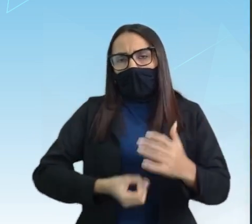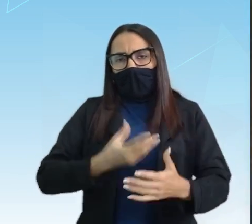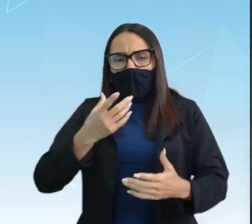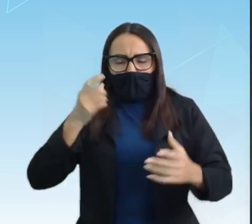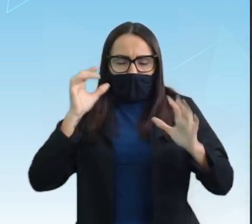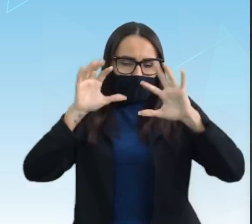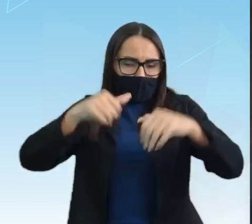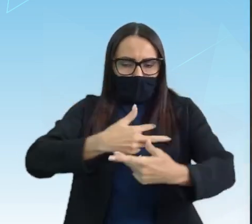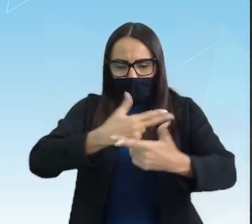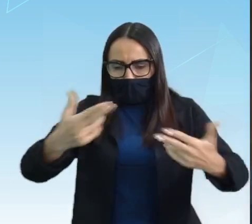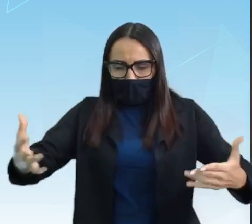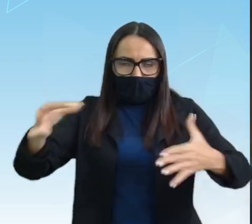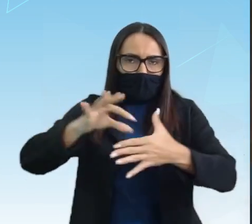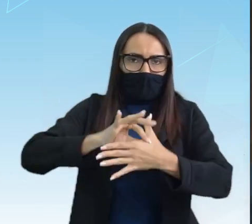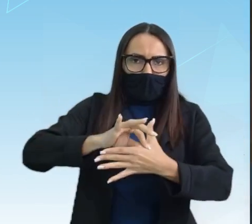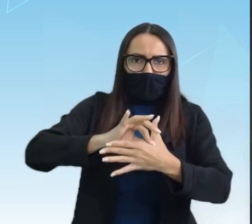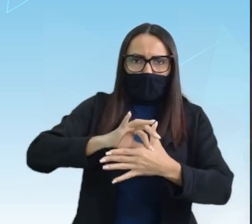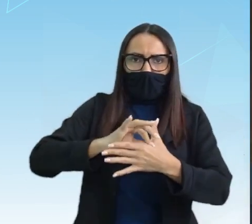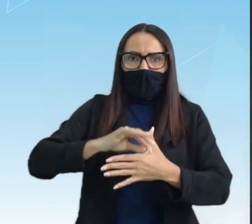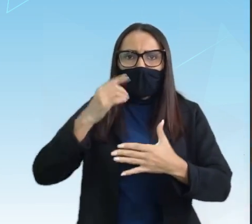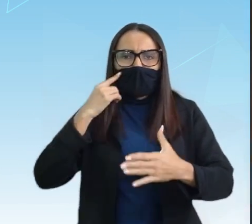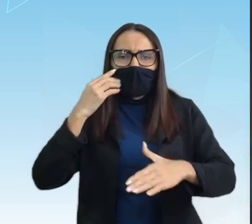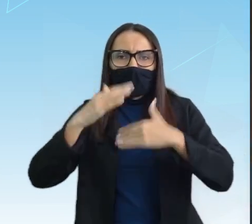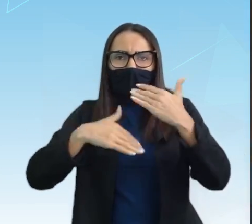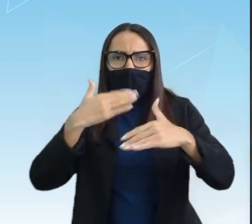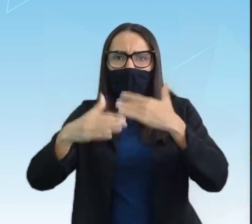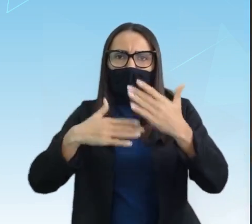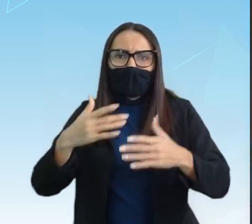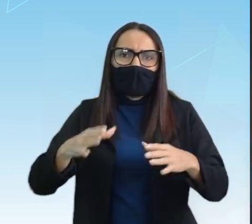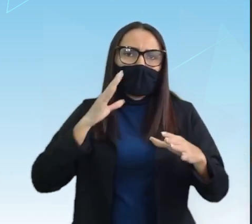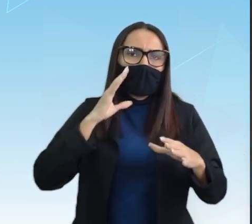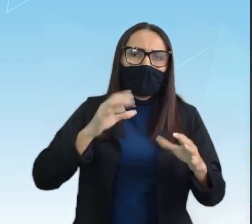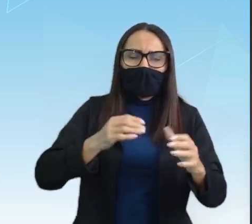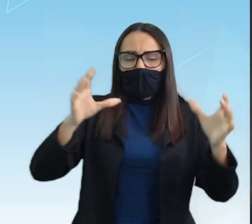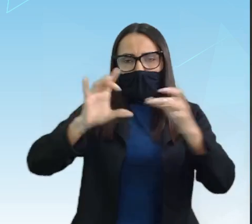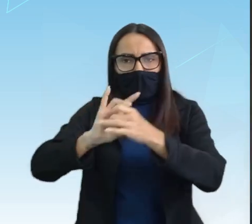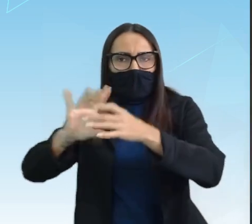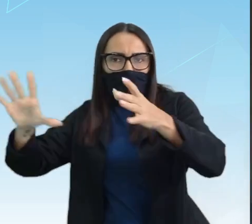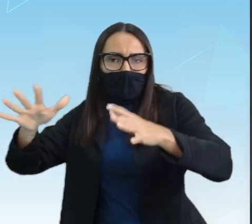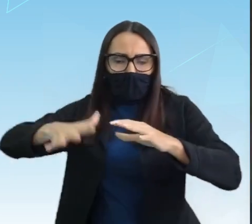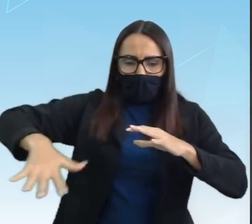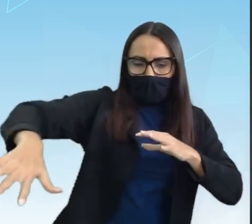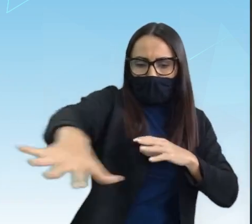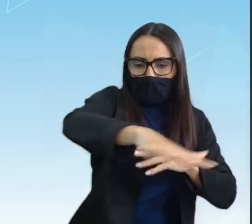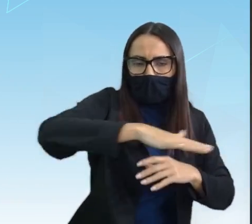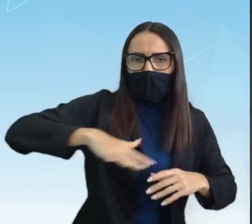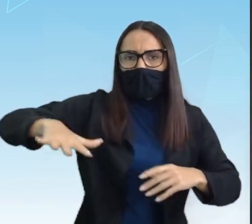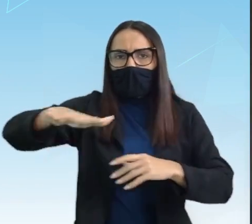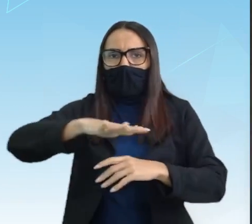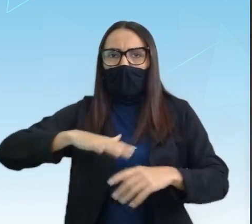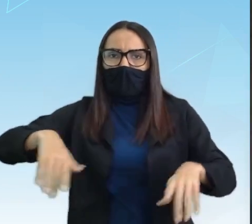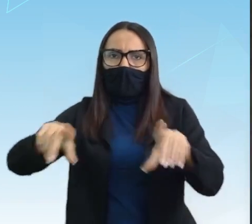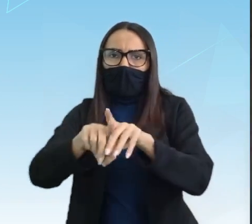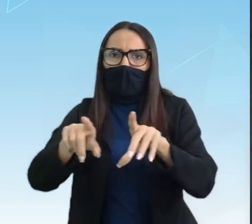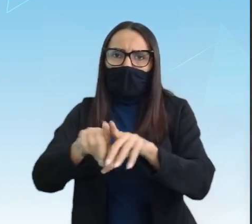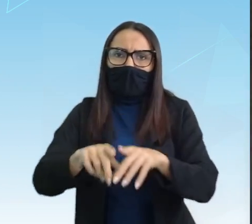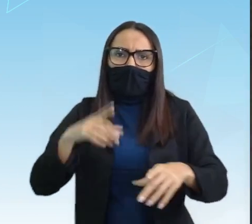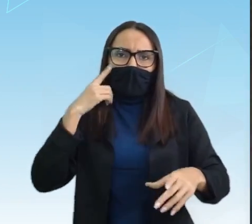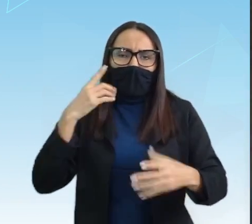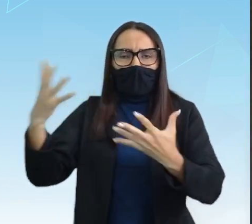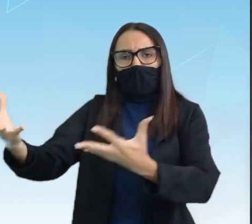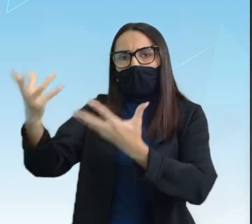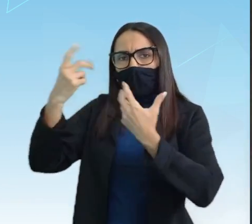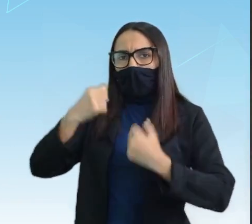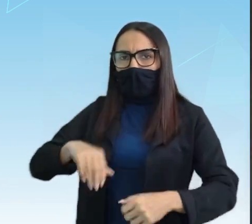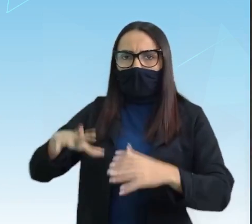fornecer carne, a produção extensiva, animais são criados soltos em grandes áreas, pastagem, não recebe